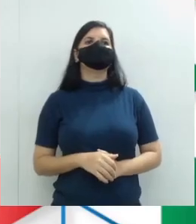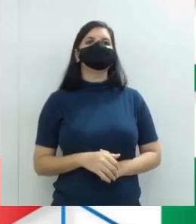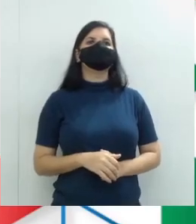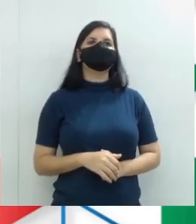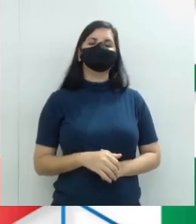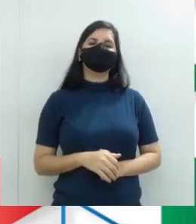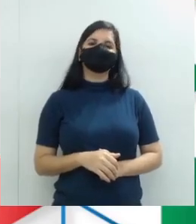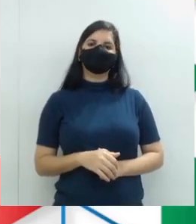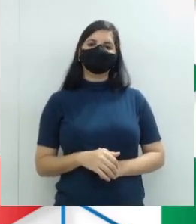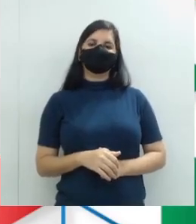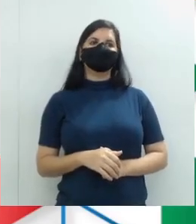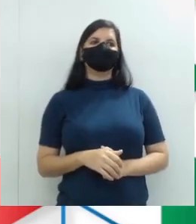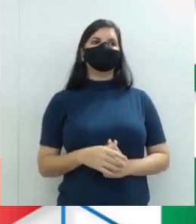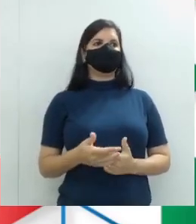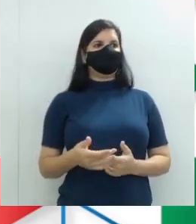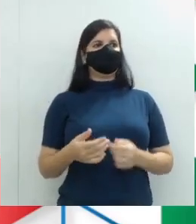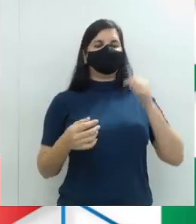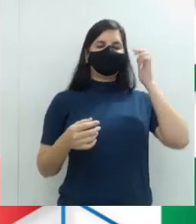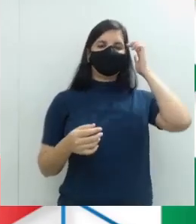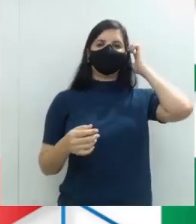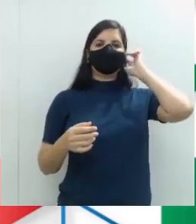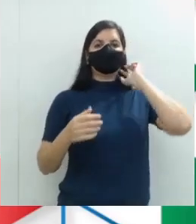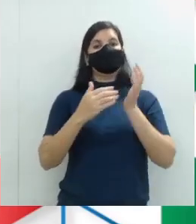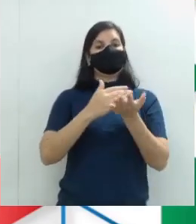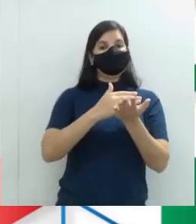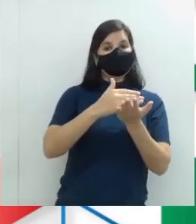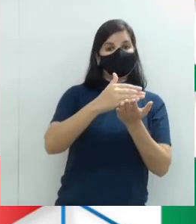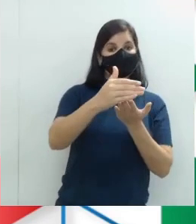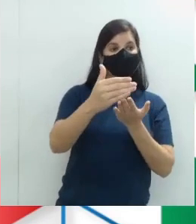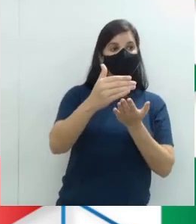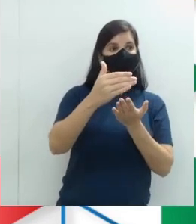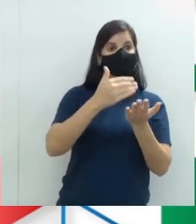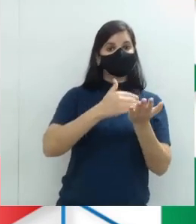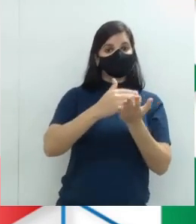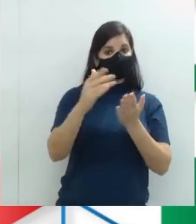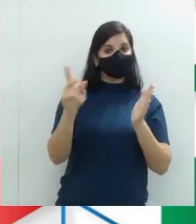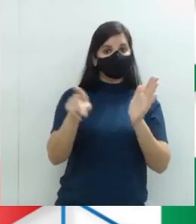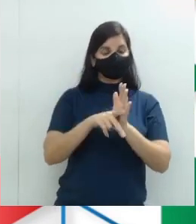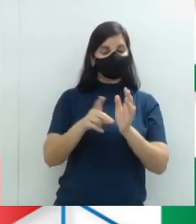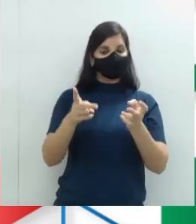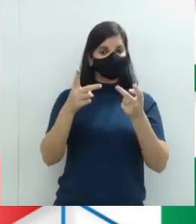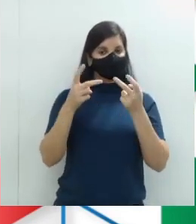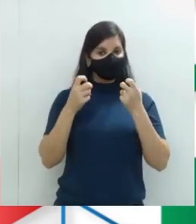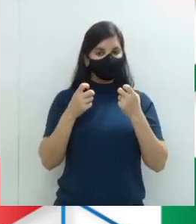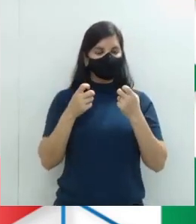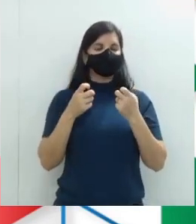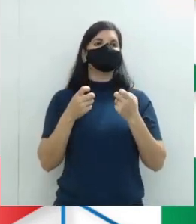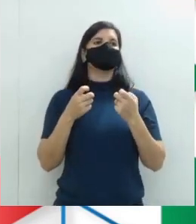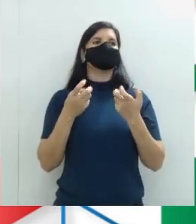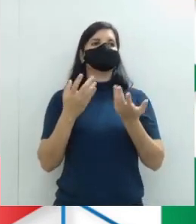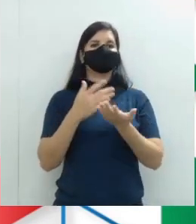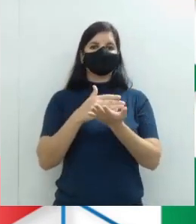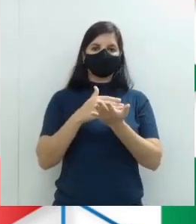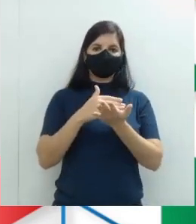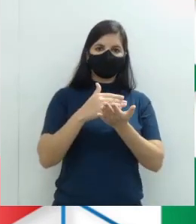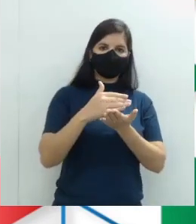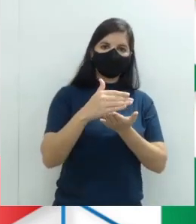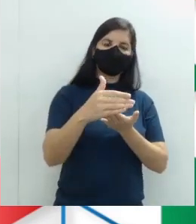Ó, presta bem atenção. Segue comigo aí. O início está aí do teu lado esquerdo, tá bom? O